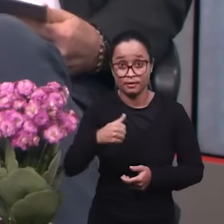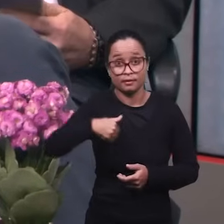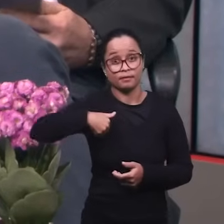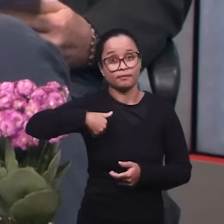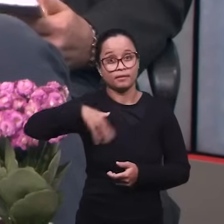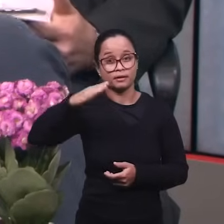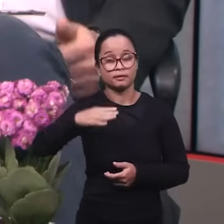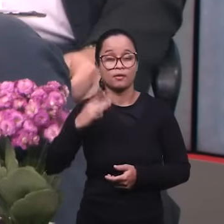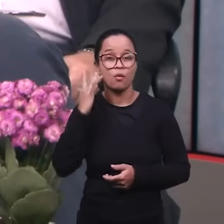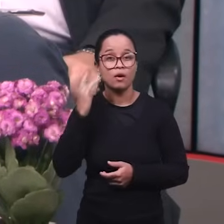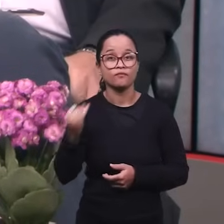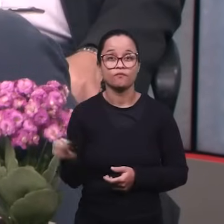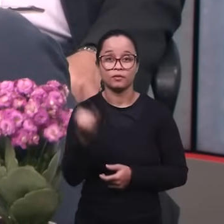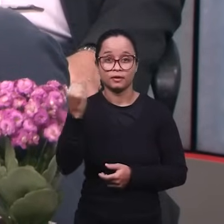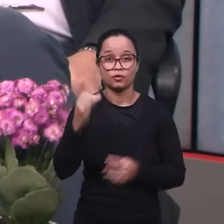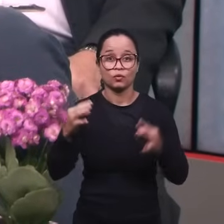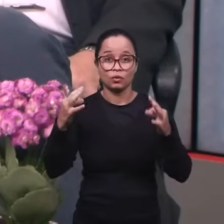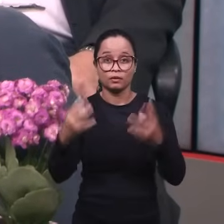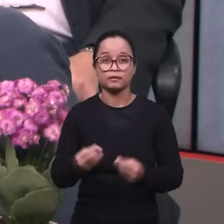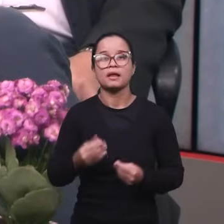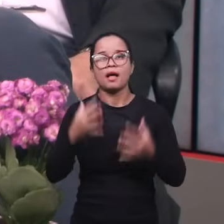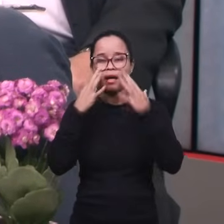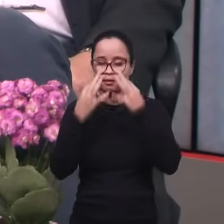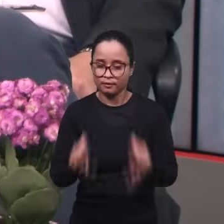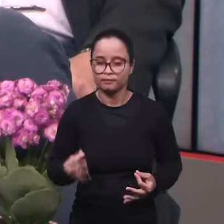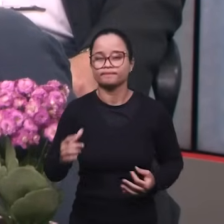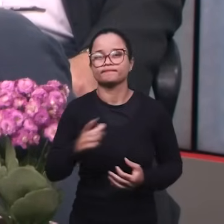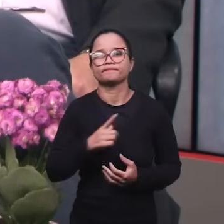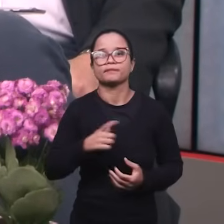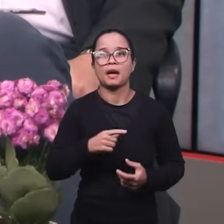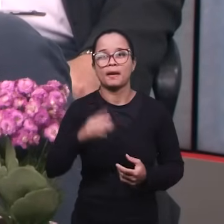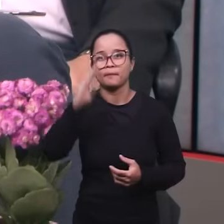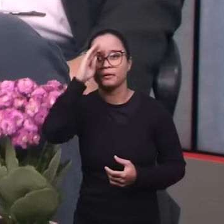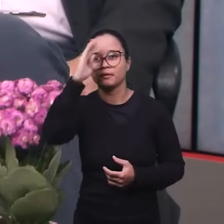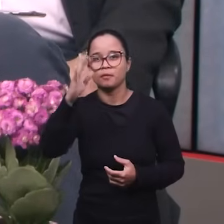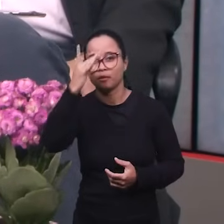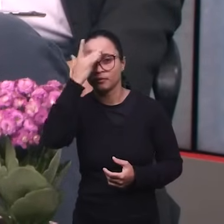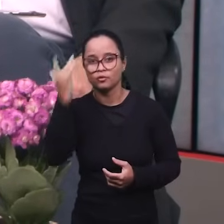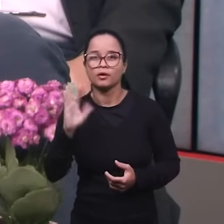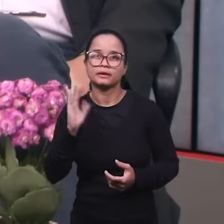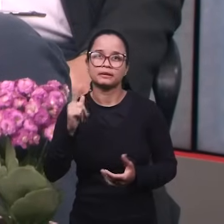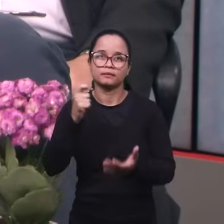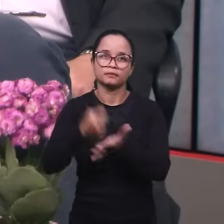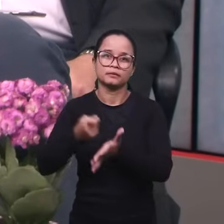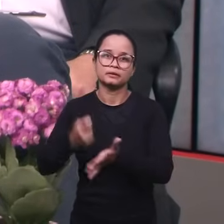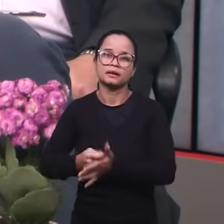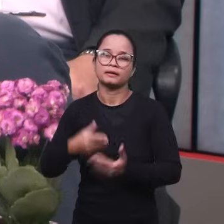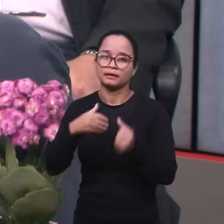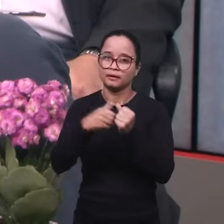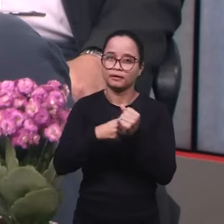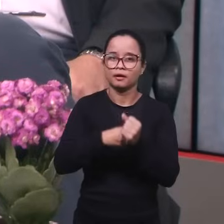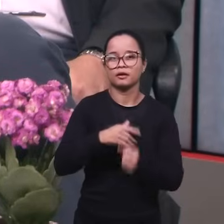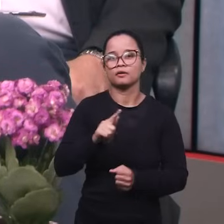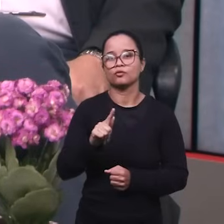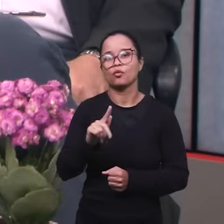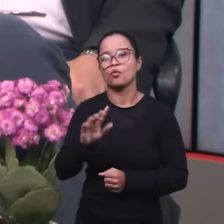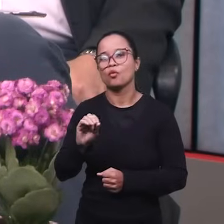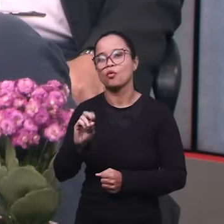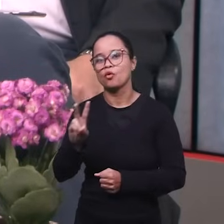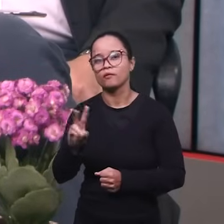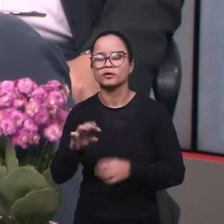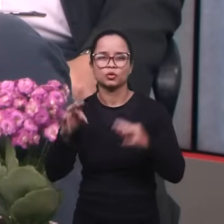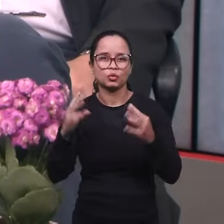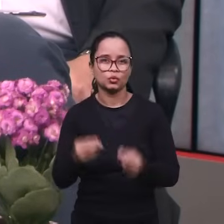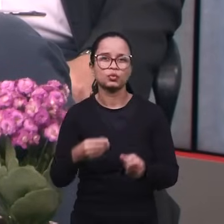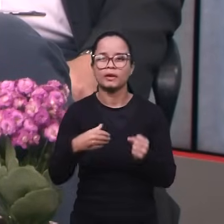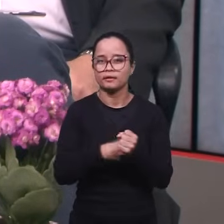acho que é importante que todo mundo também tinha que se atentar, principalmente quem já contribui, provavelmente já tem a senha do .gov, né? Que depois,